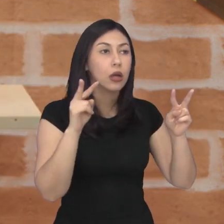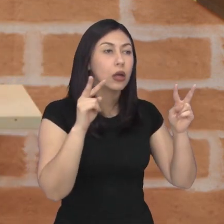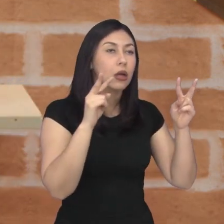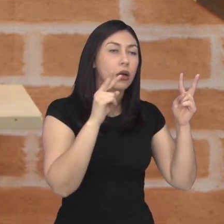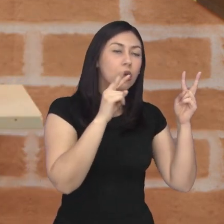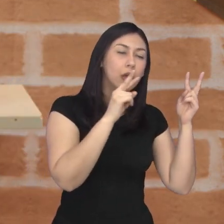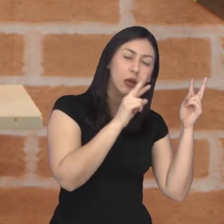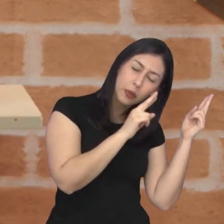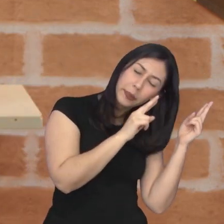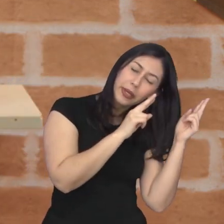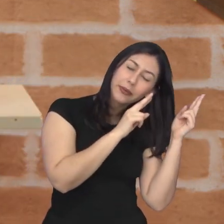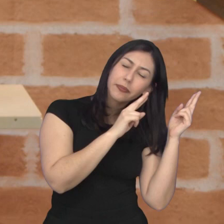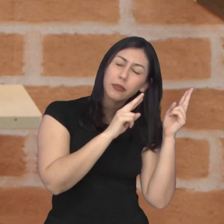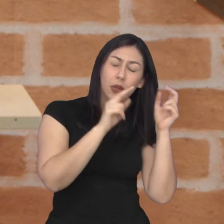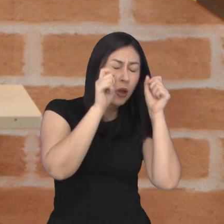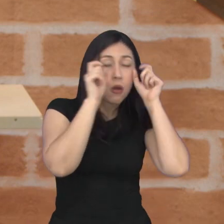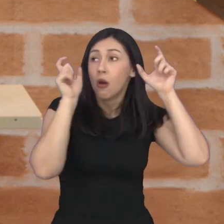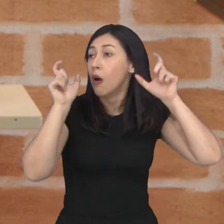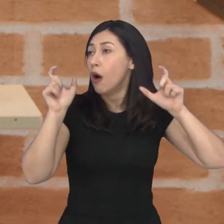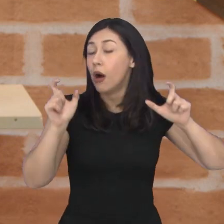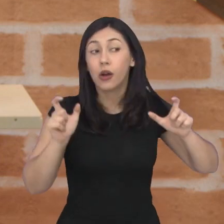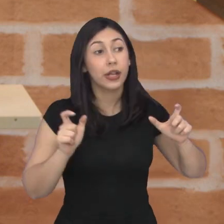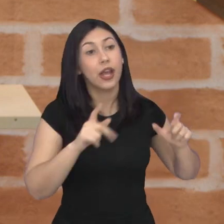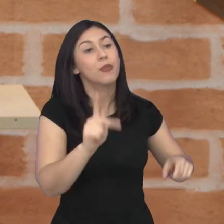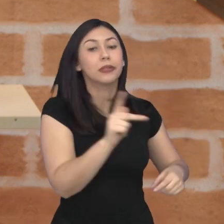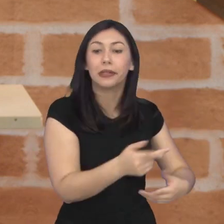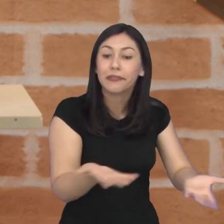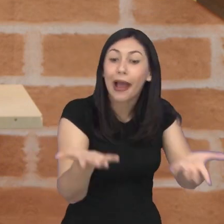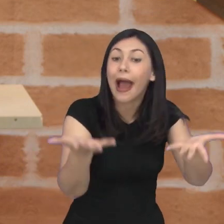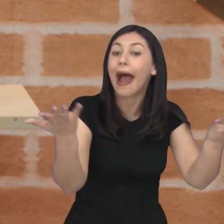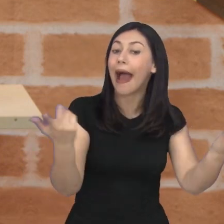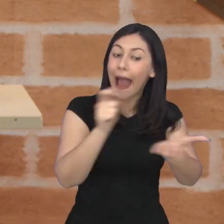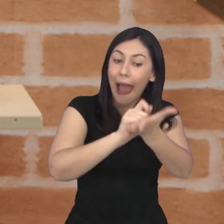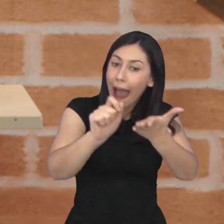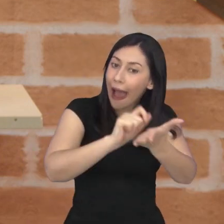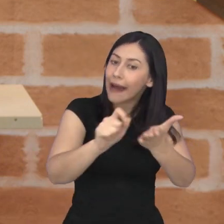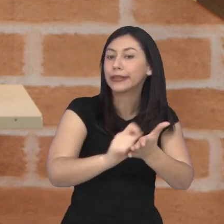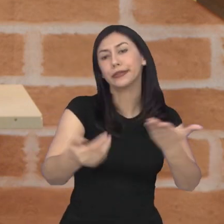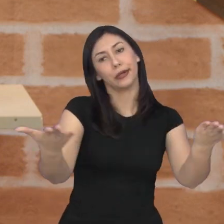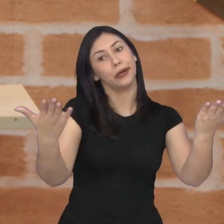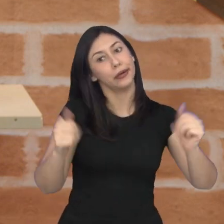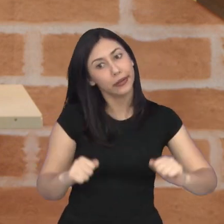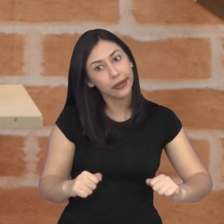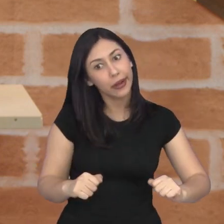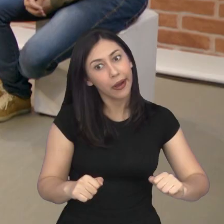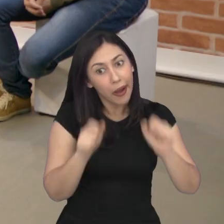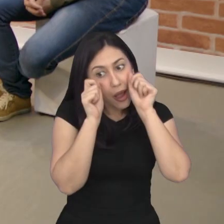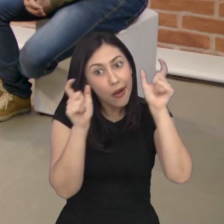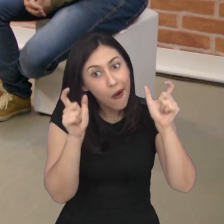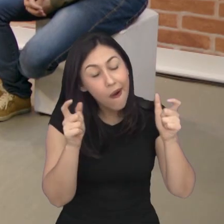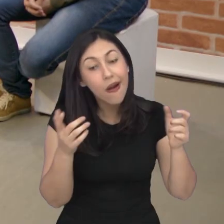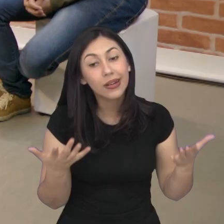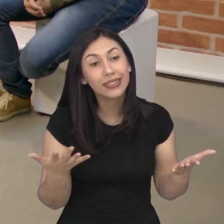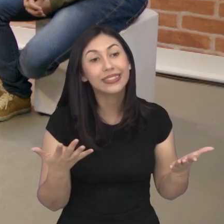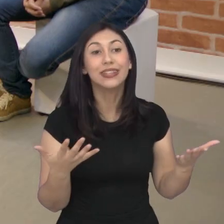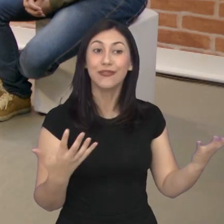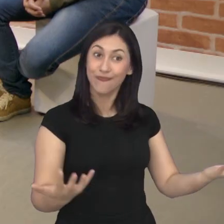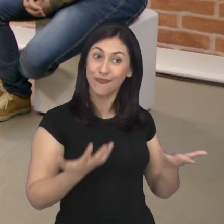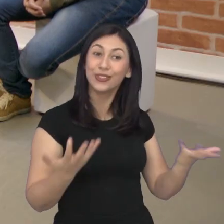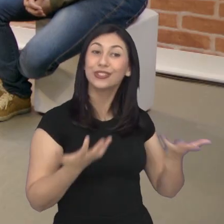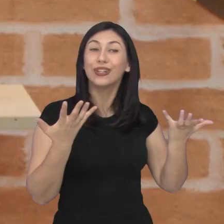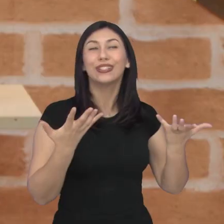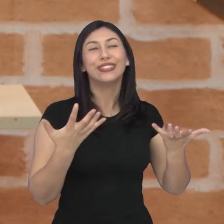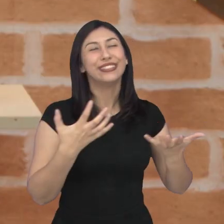aula logo depois disso. Aí eu acordei levando uma bronca dele, ele falou, vai Pedro, anota aí, escreve as coisas, né? Não dorme.